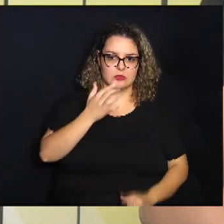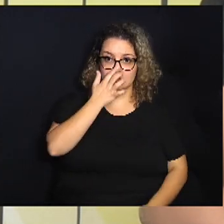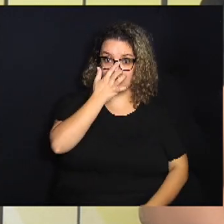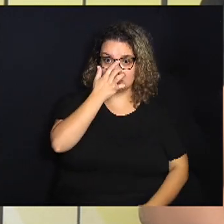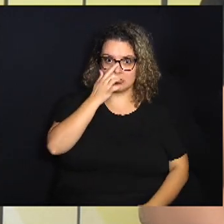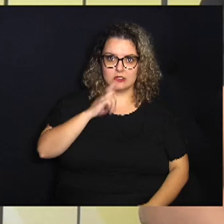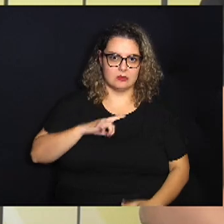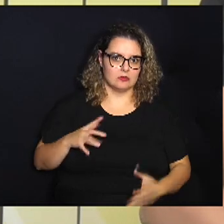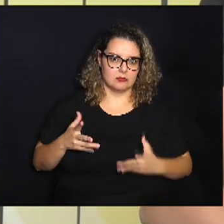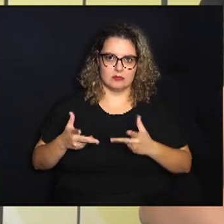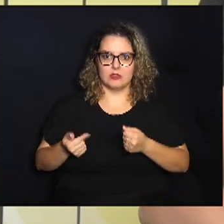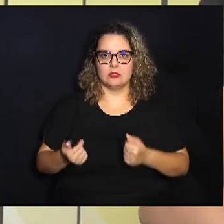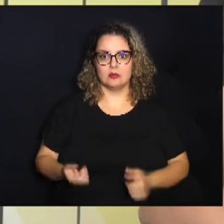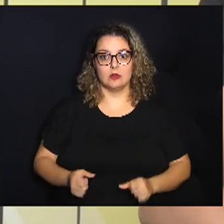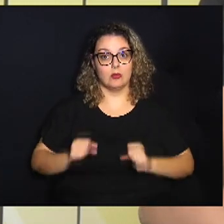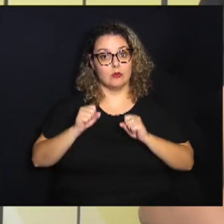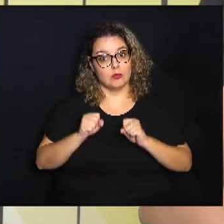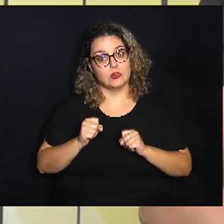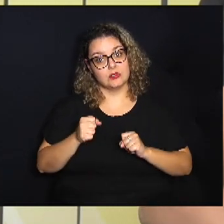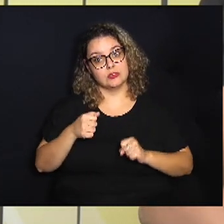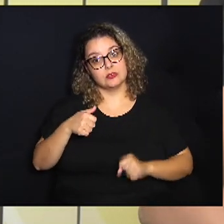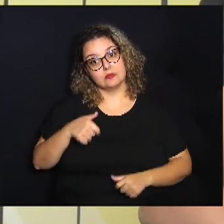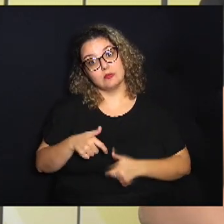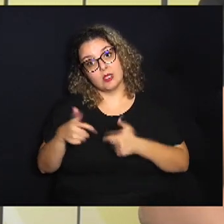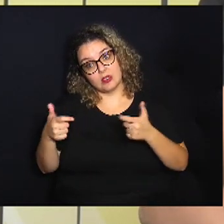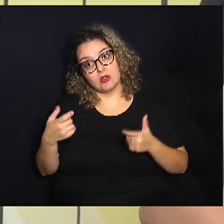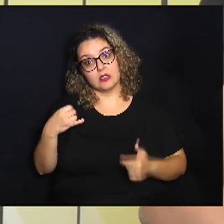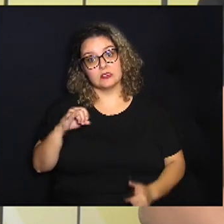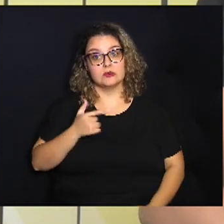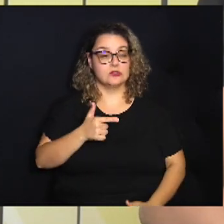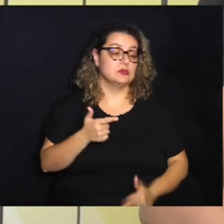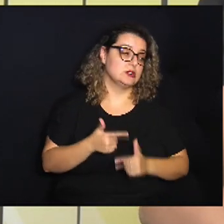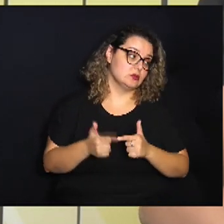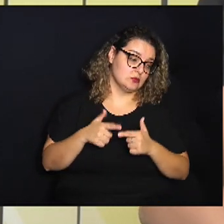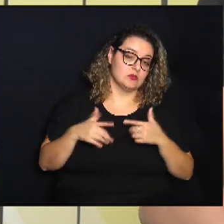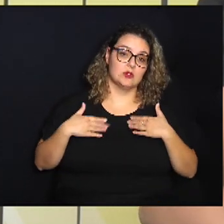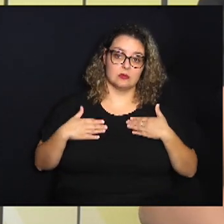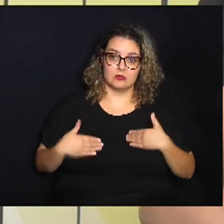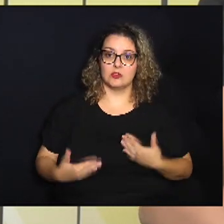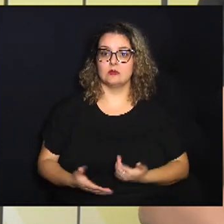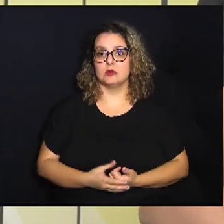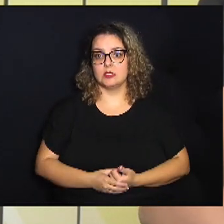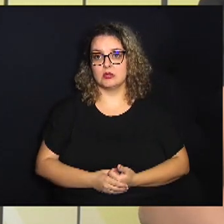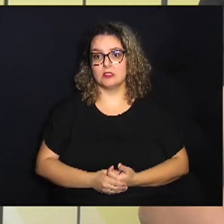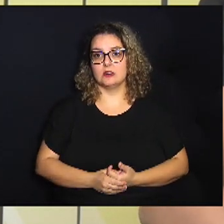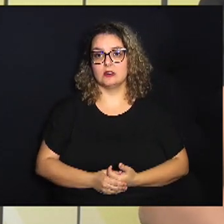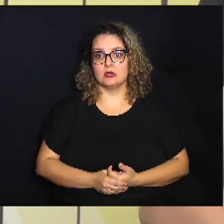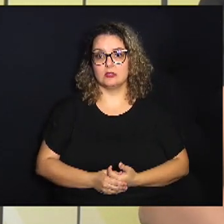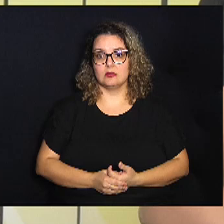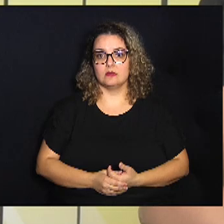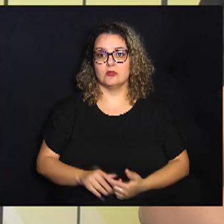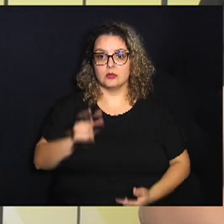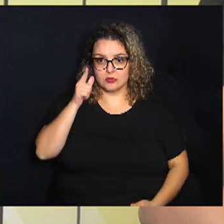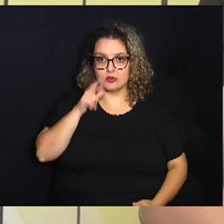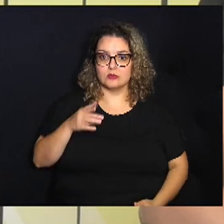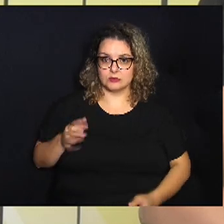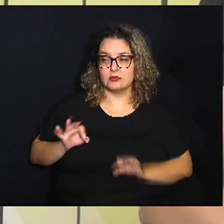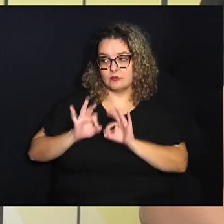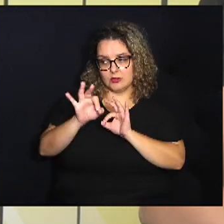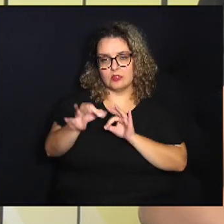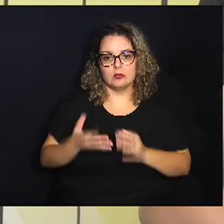carreira brilhante. Podia ter sido um pouco mais longa se não fosse esses problemas físicos, mas ele foi até onde deu e foi longe.